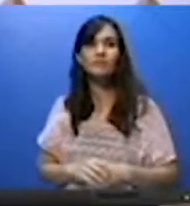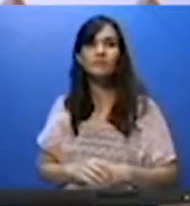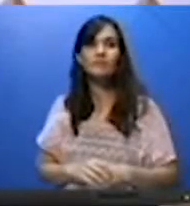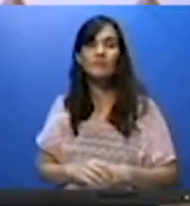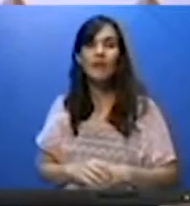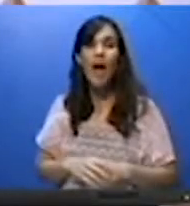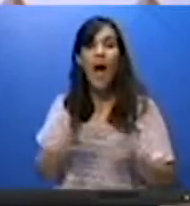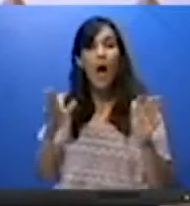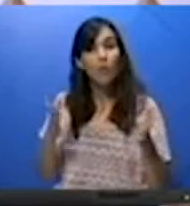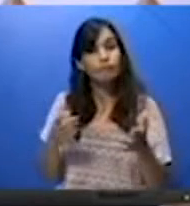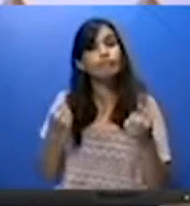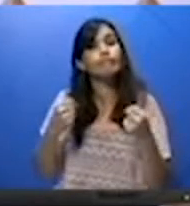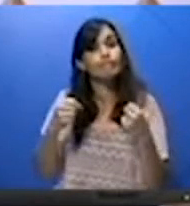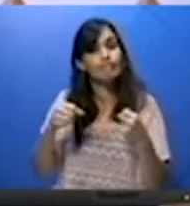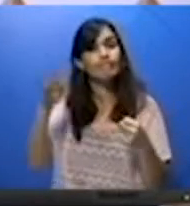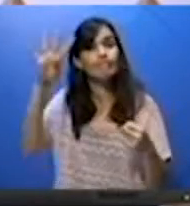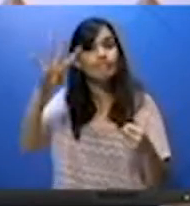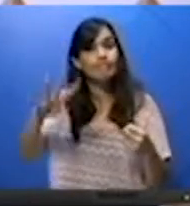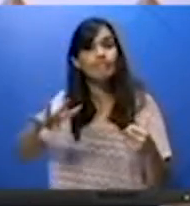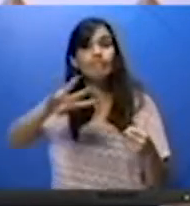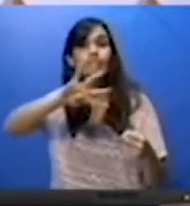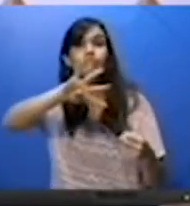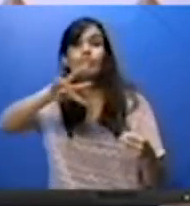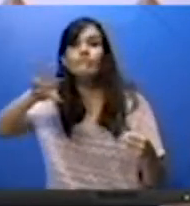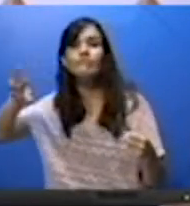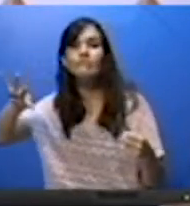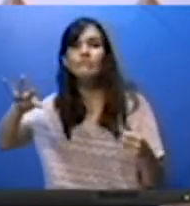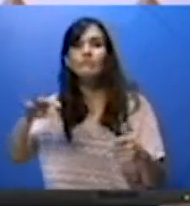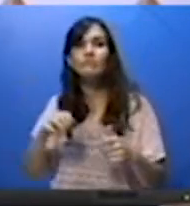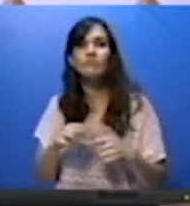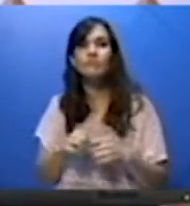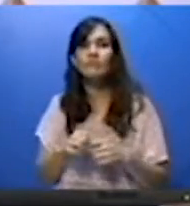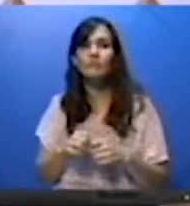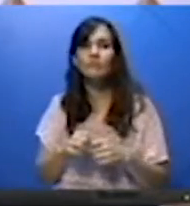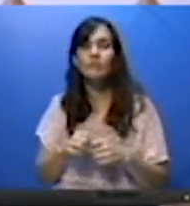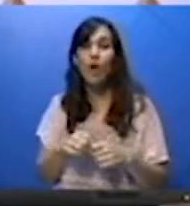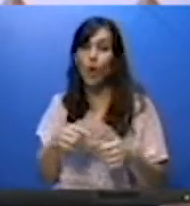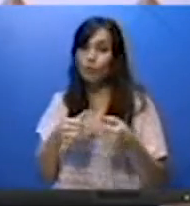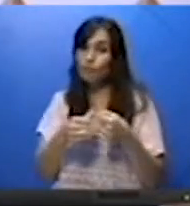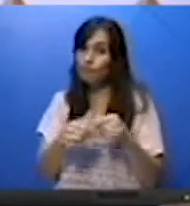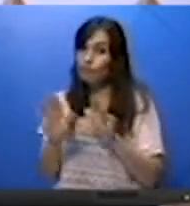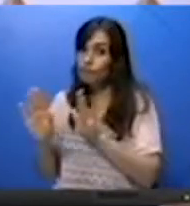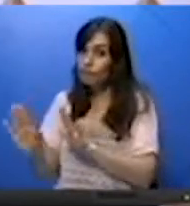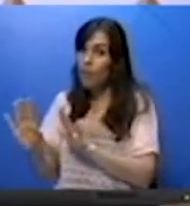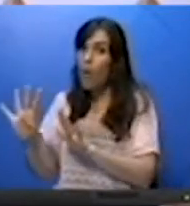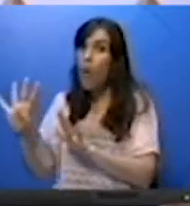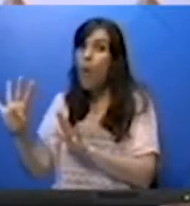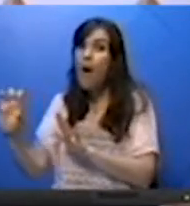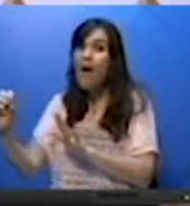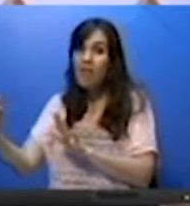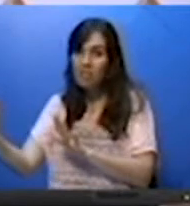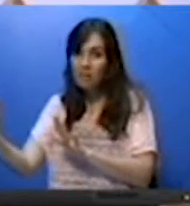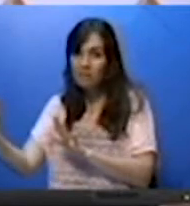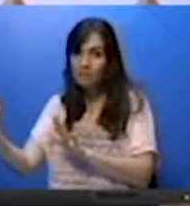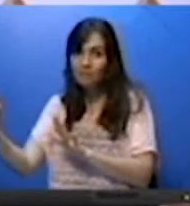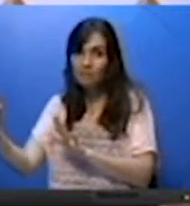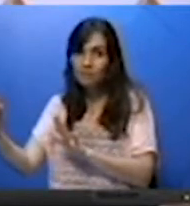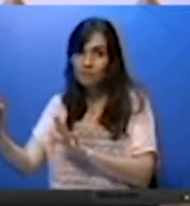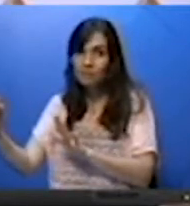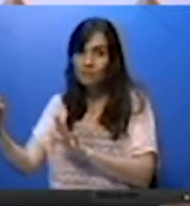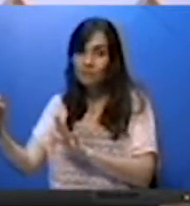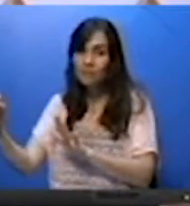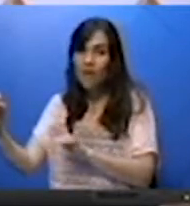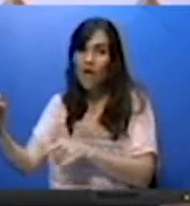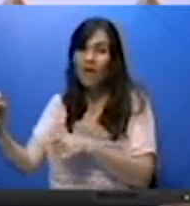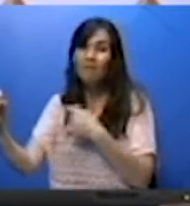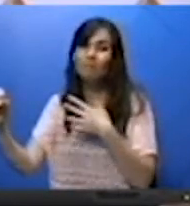e olha que o quadro numérico eu saio do 40 e eu